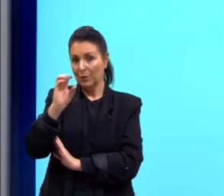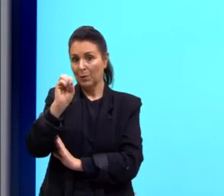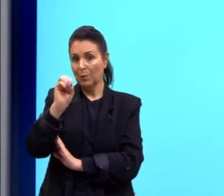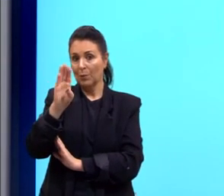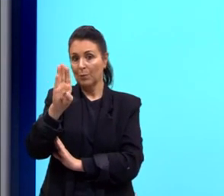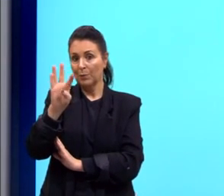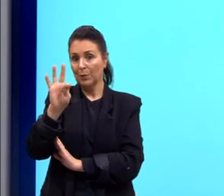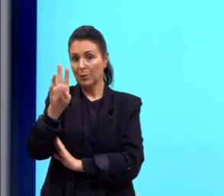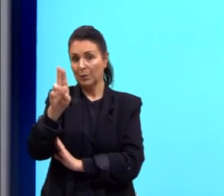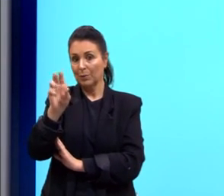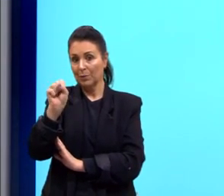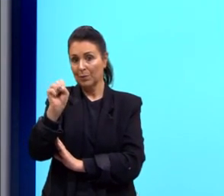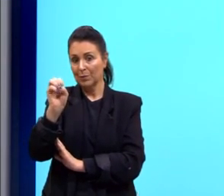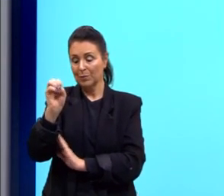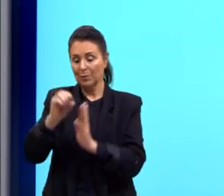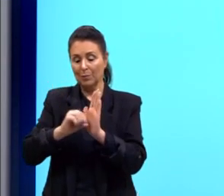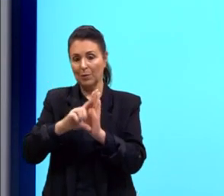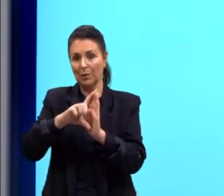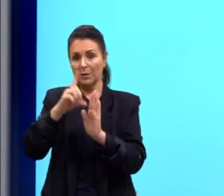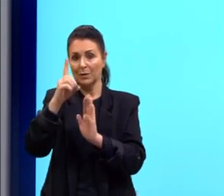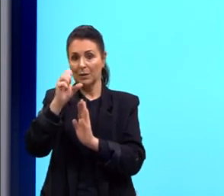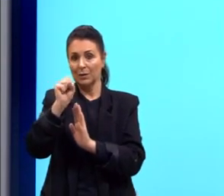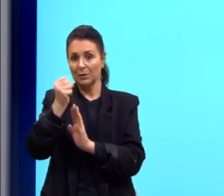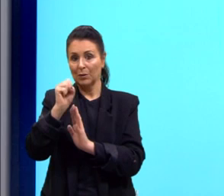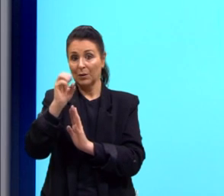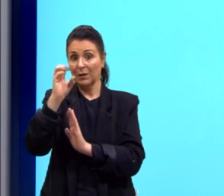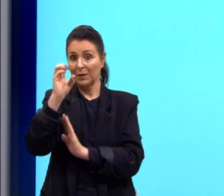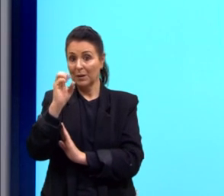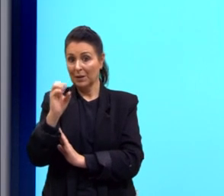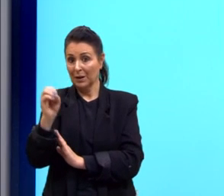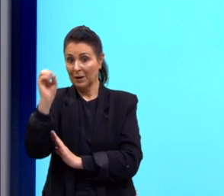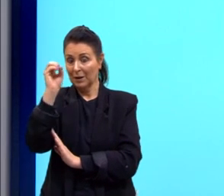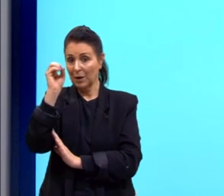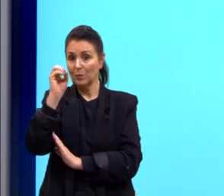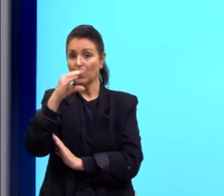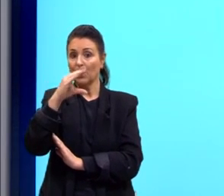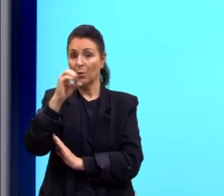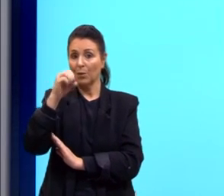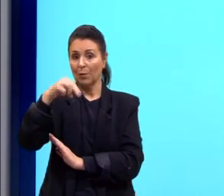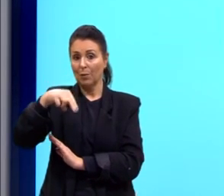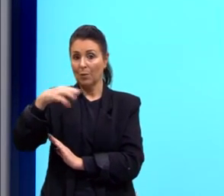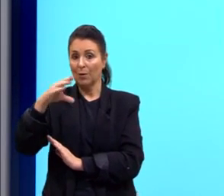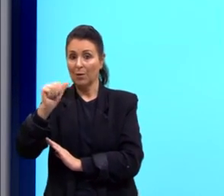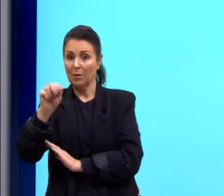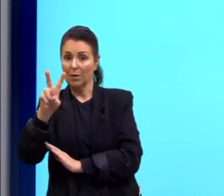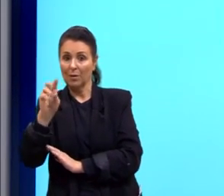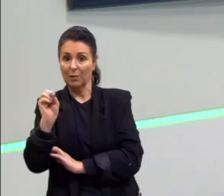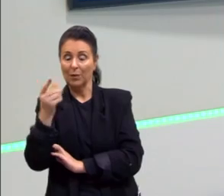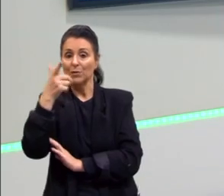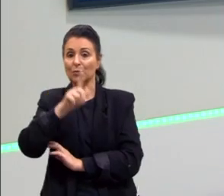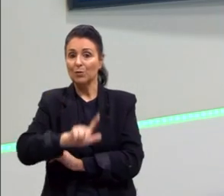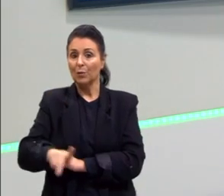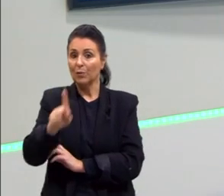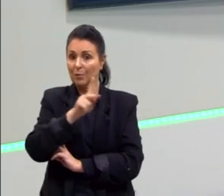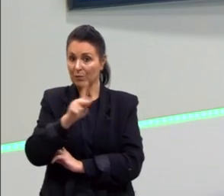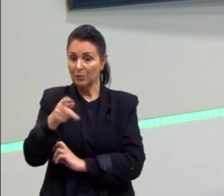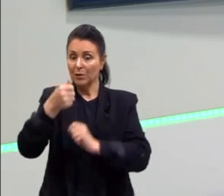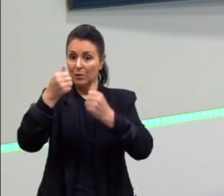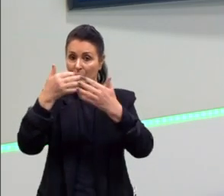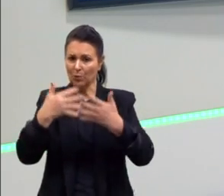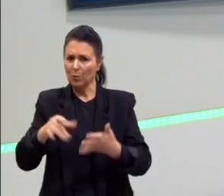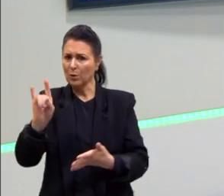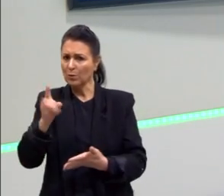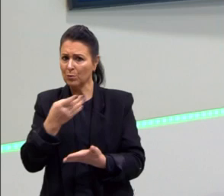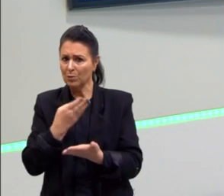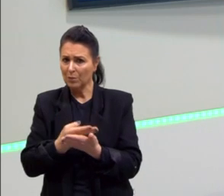obtuso e maior do que 180 graus o côncavo e eu comentei com vocês nos últimas aulas